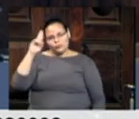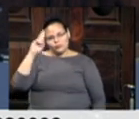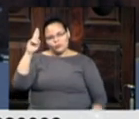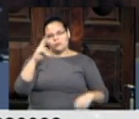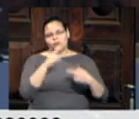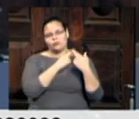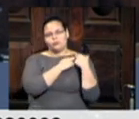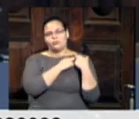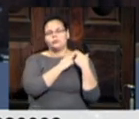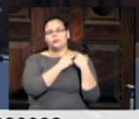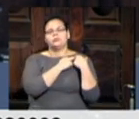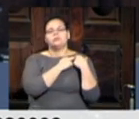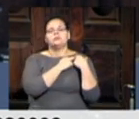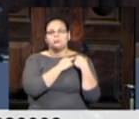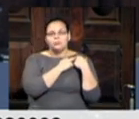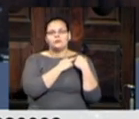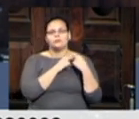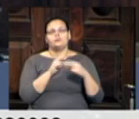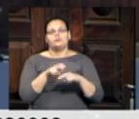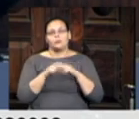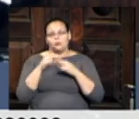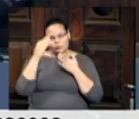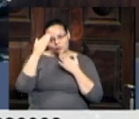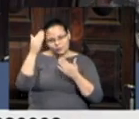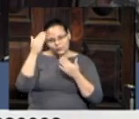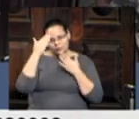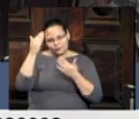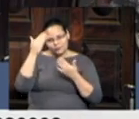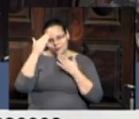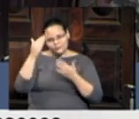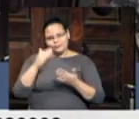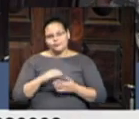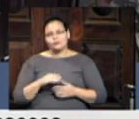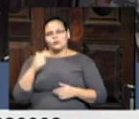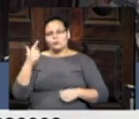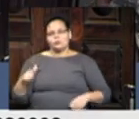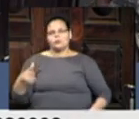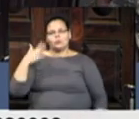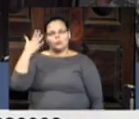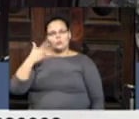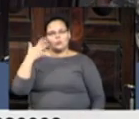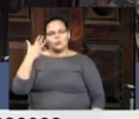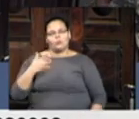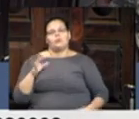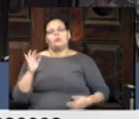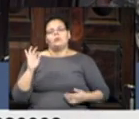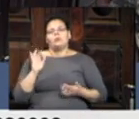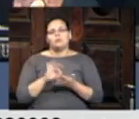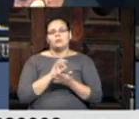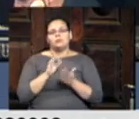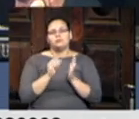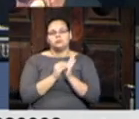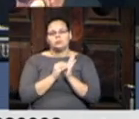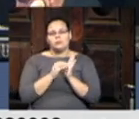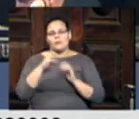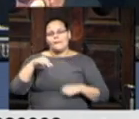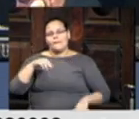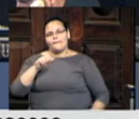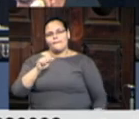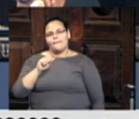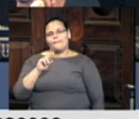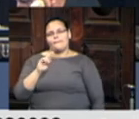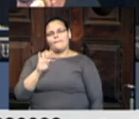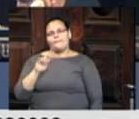da responsabilidade por esse texto. Muito obrigado. Próximo orador inscrito é a nobre deputada Marta Rocha.